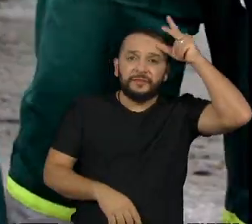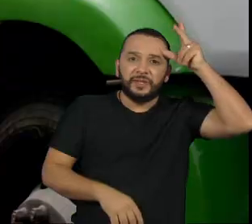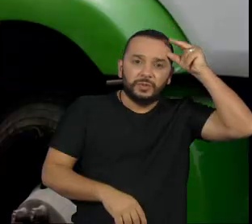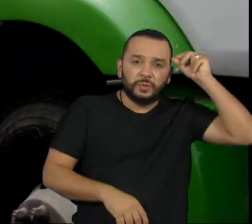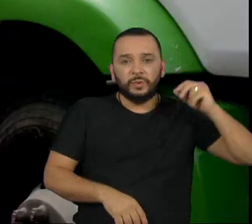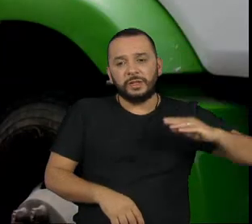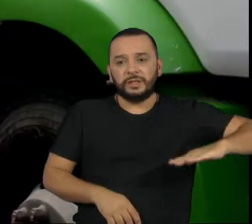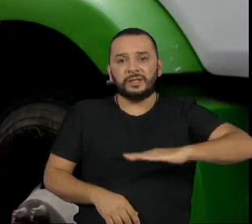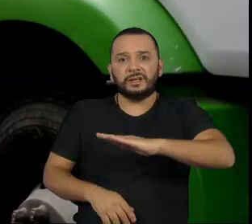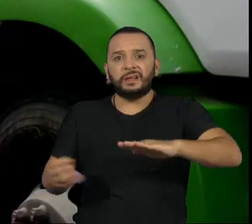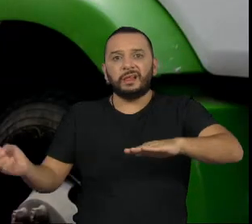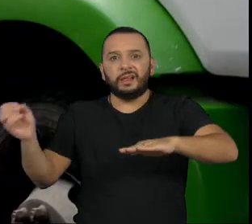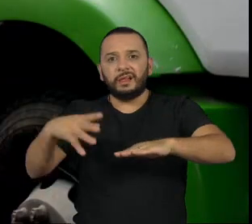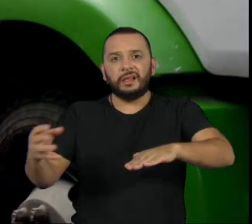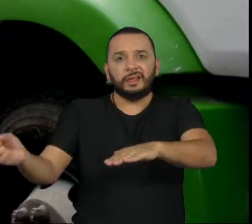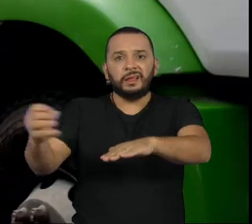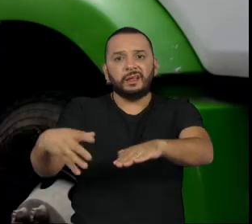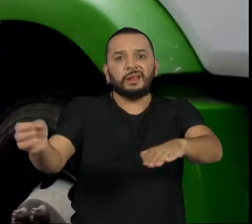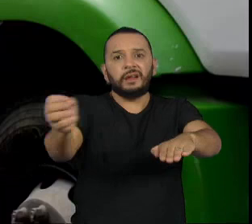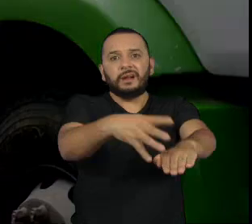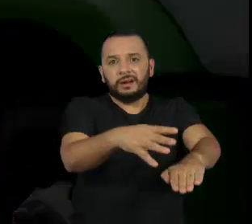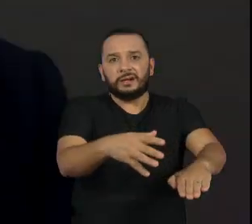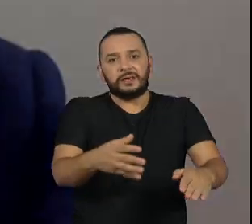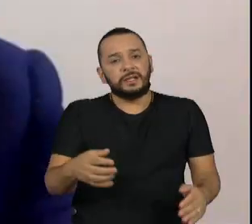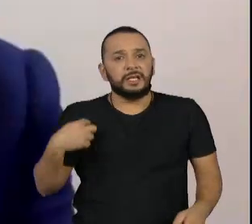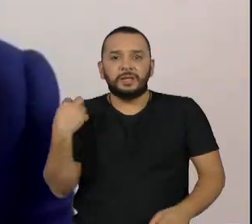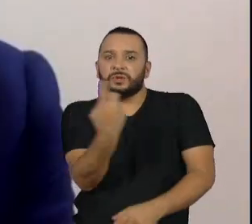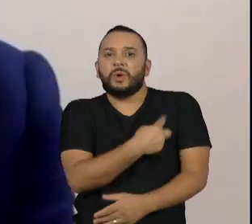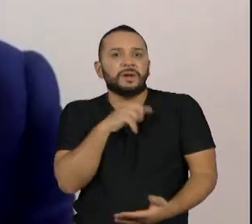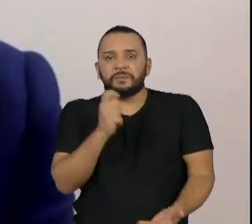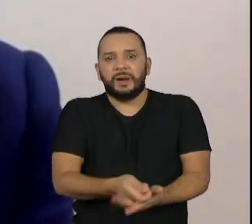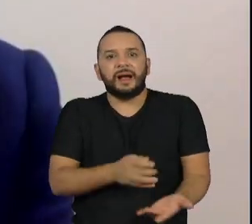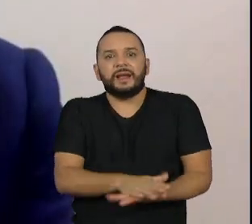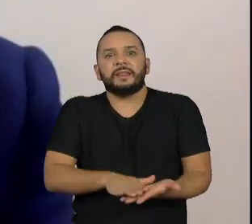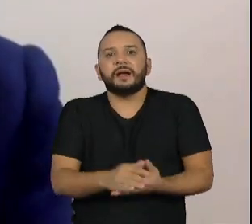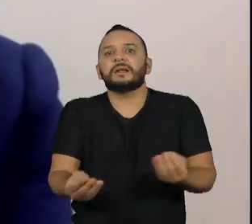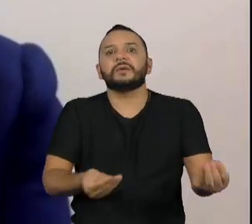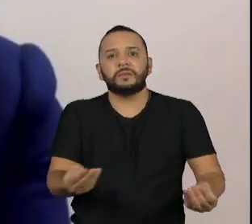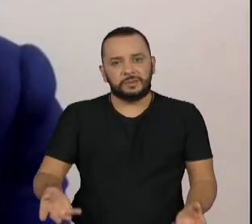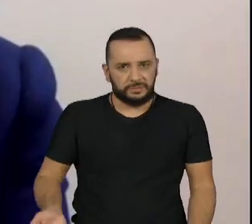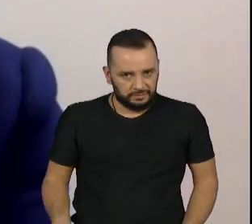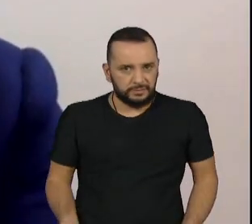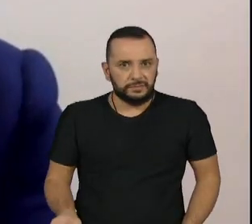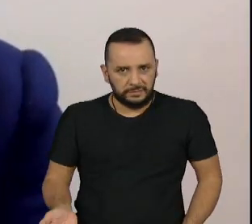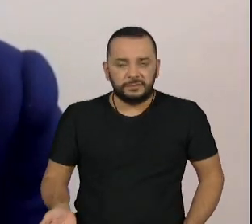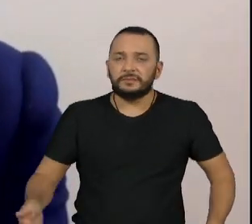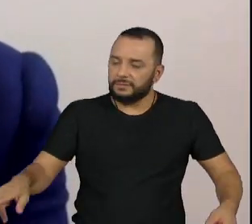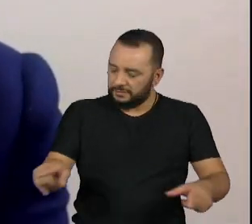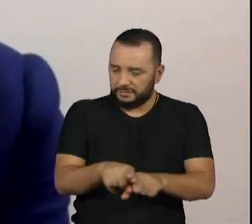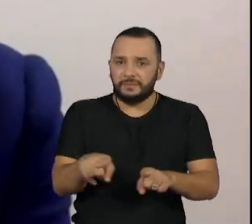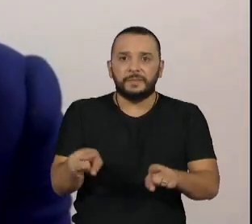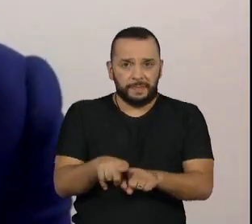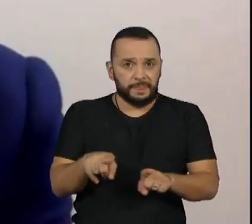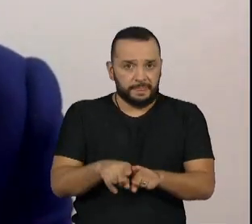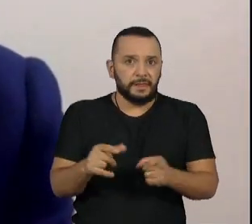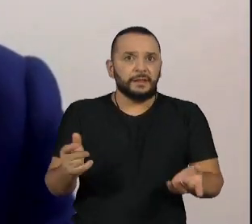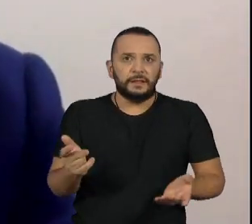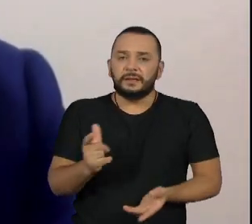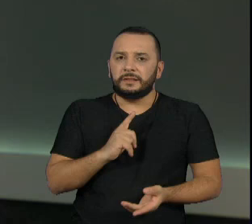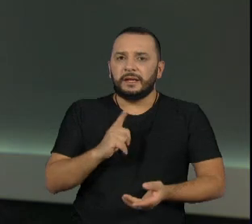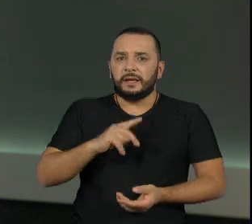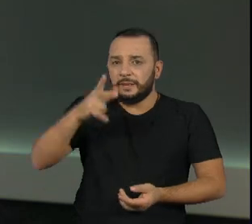qualquer outro serviço público que nós temos. Do outro lado, nós ainda temos um número muito pequeno